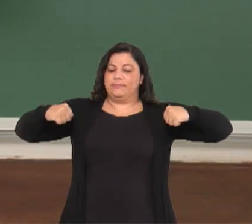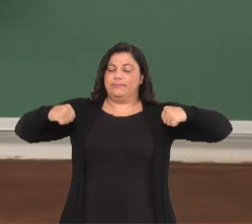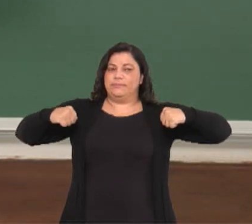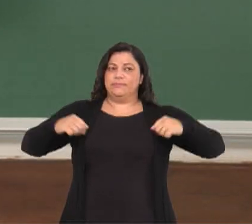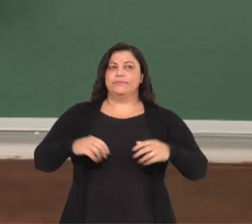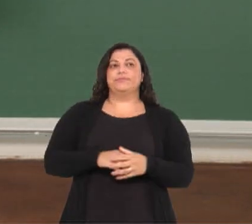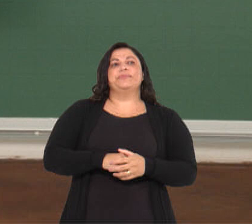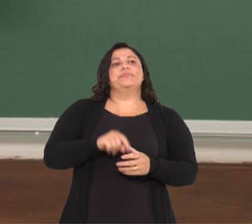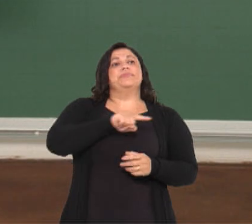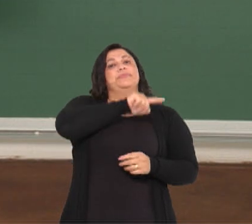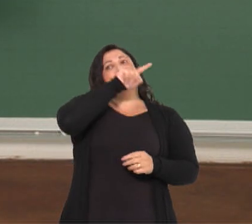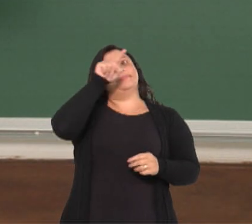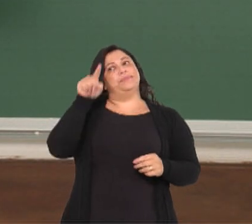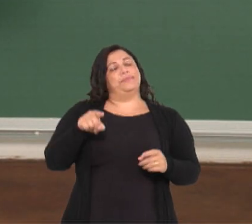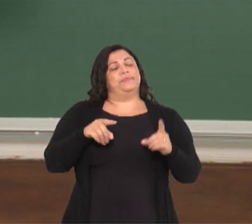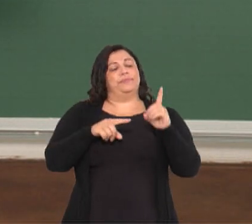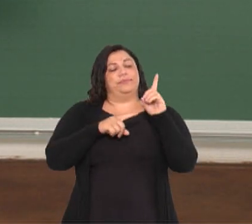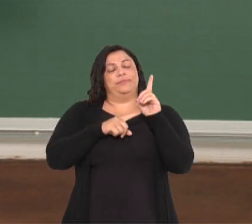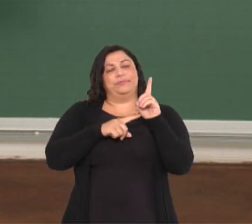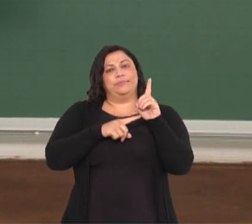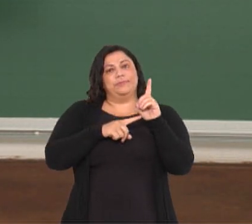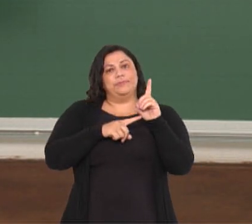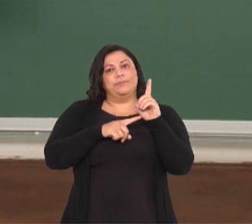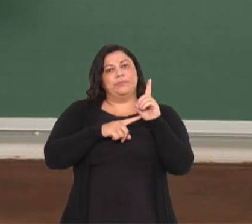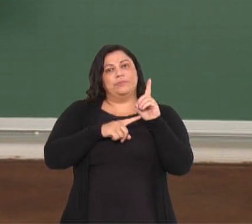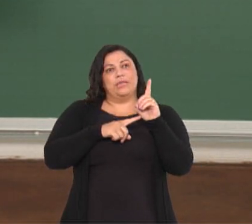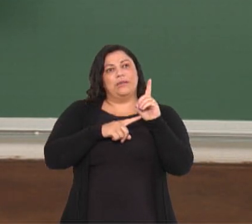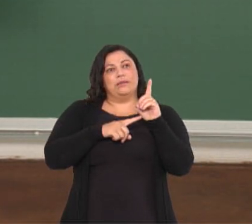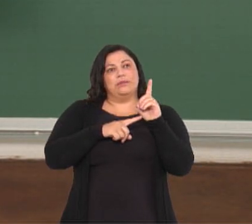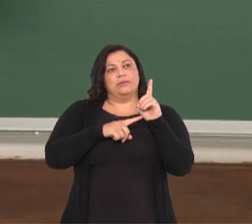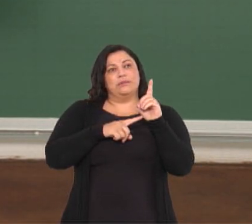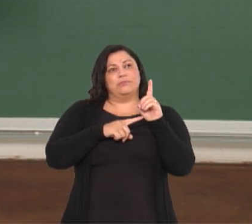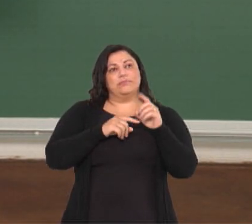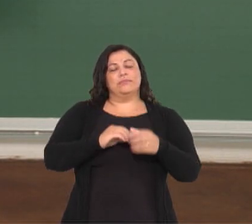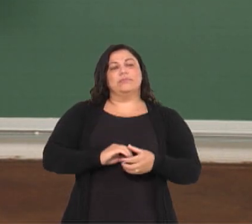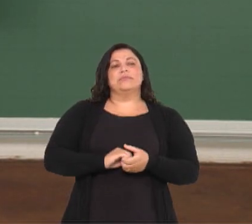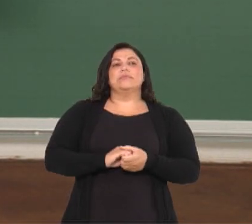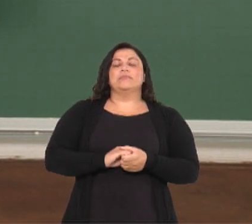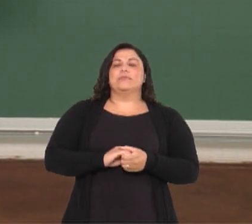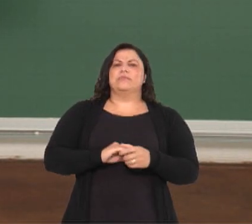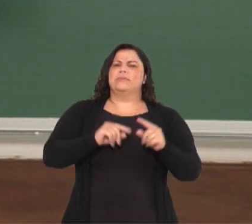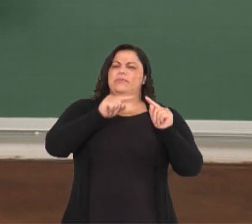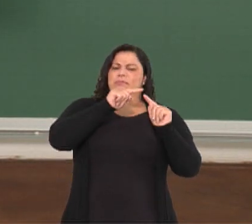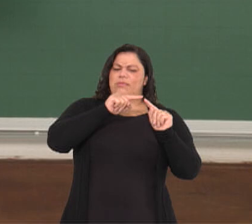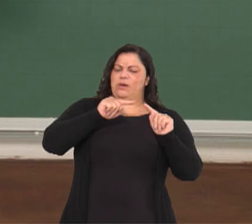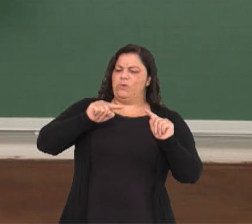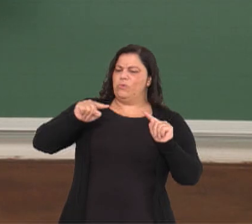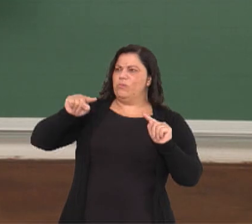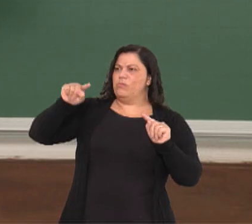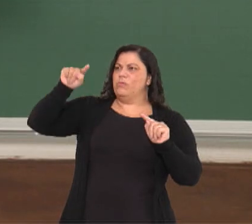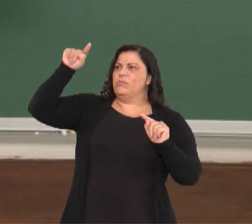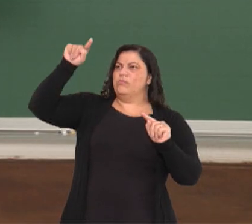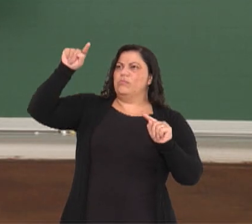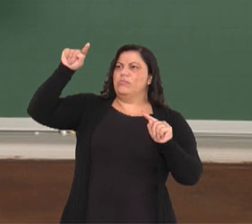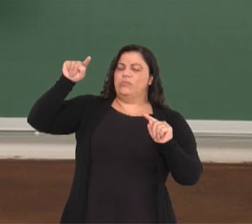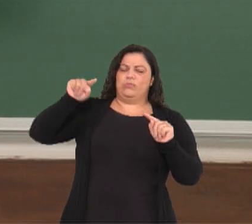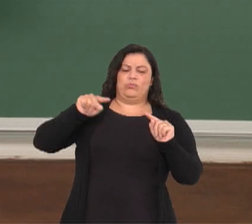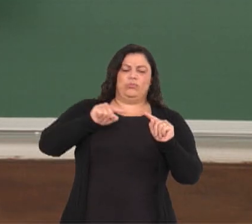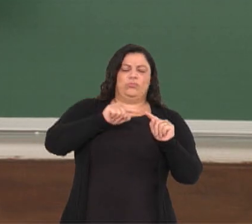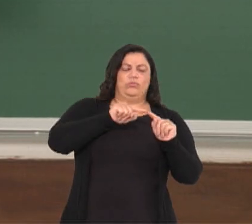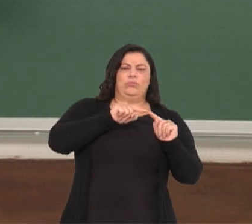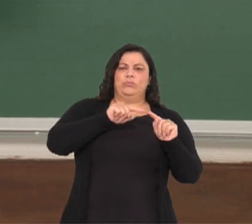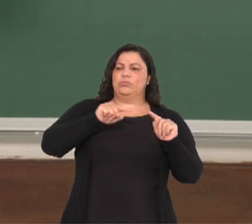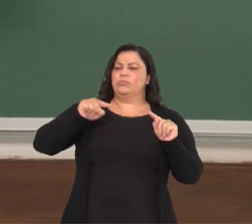D. Perceba que agora nós temos a primeira alternativa que nós temos uma curva. Ou seja, à medida